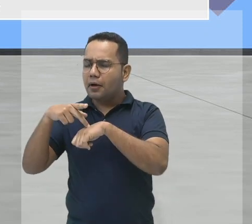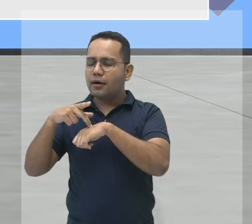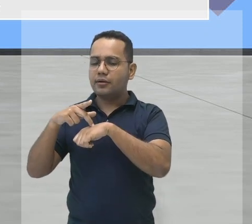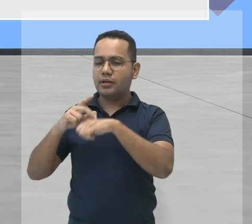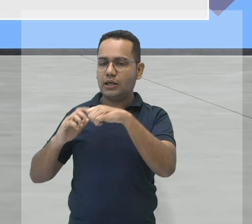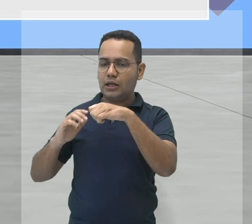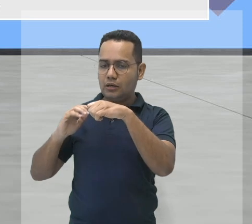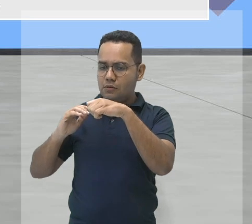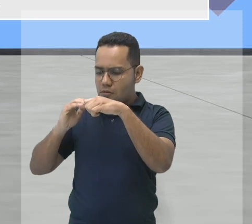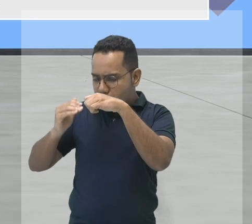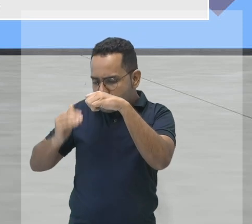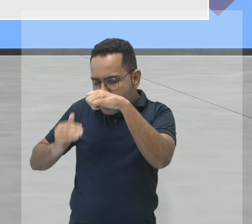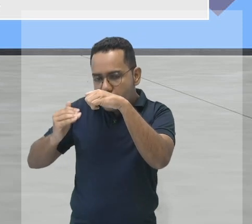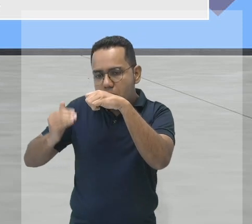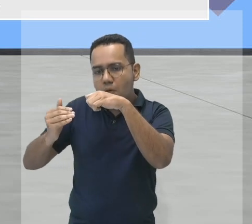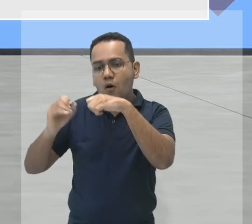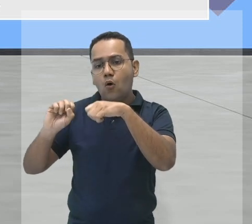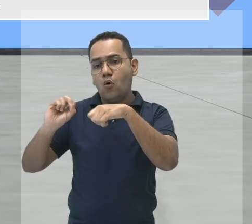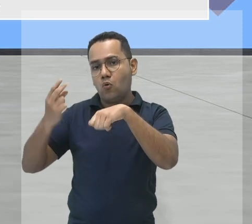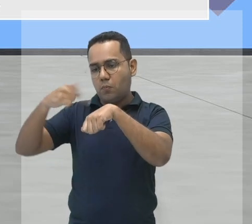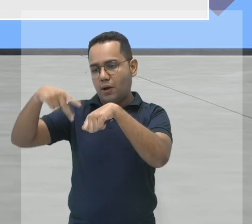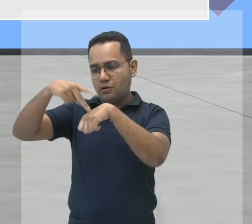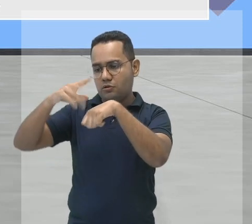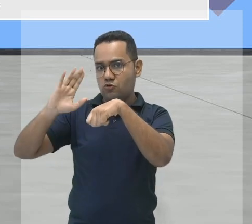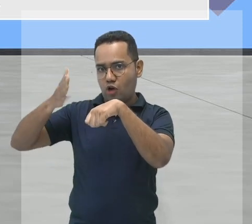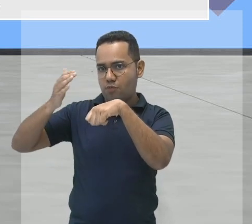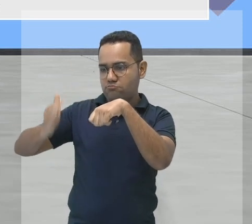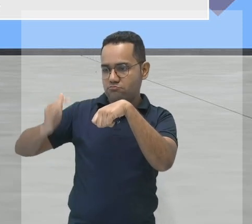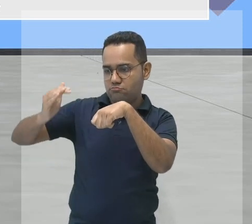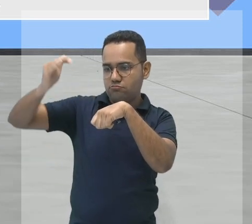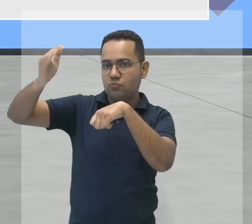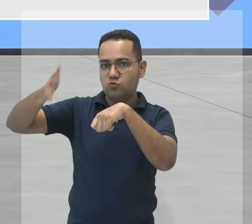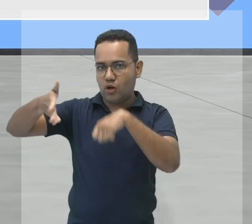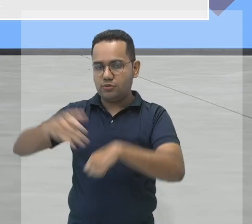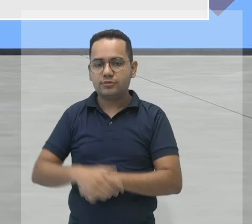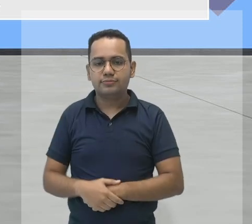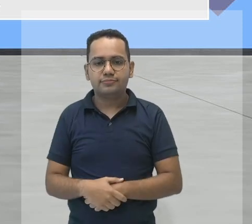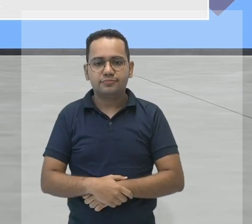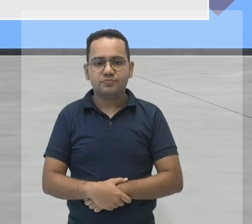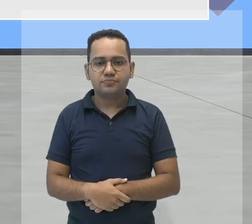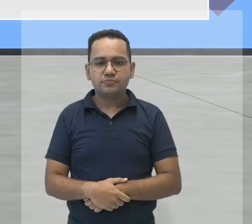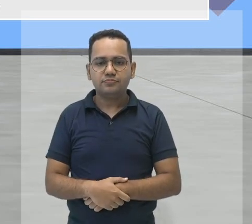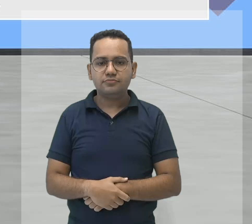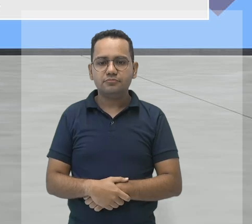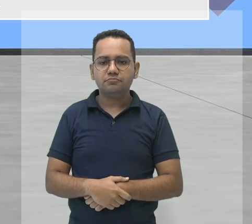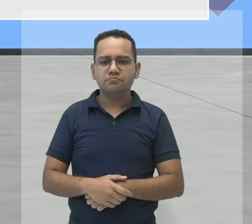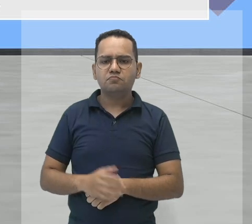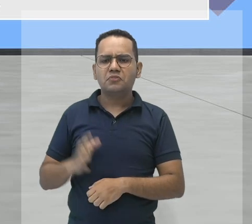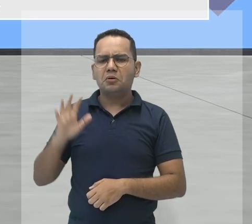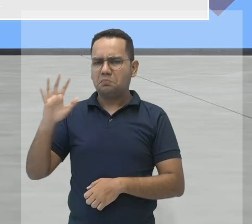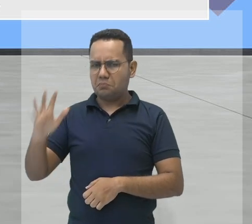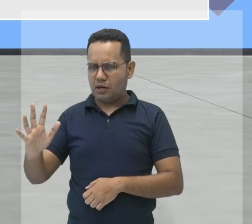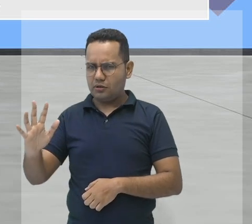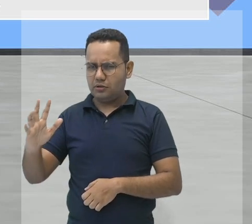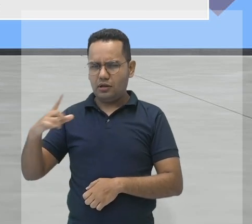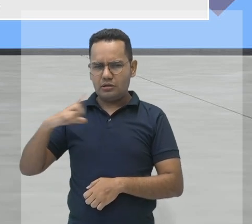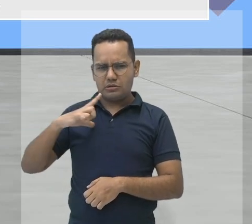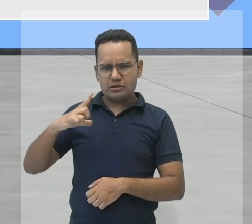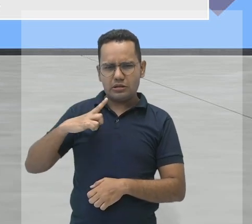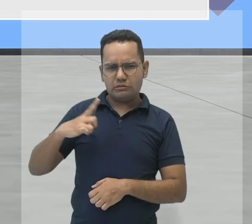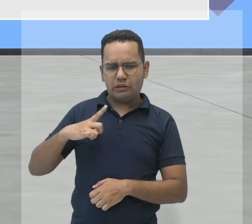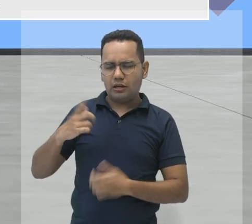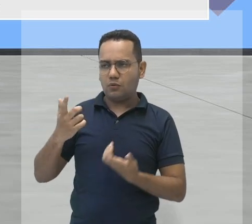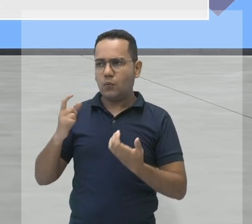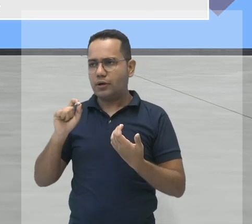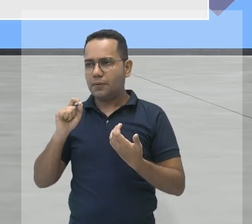subdesenvolvidos ou em desenvolvimento, esses acordos estabelecidos pelos blocos econômicos